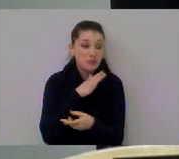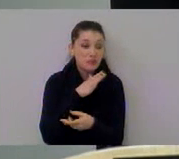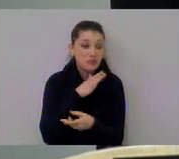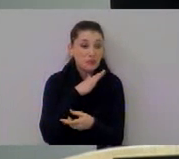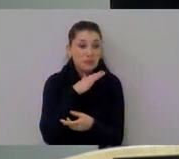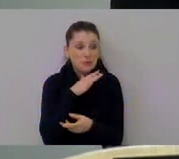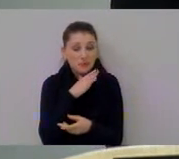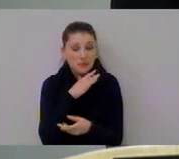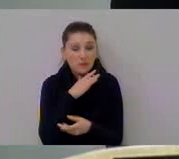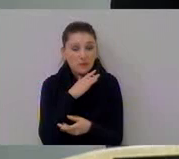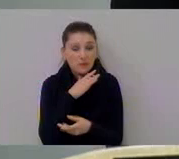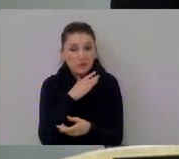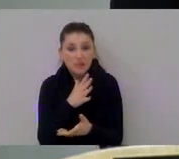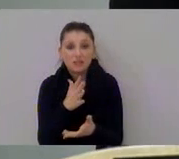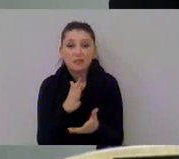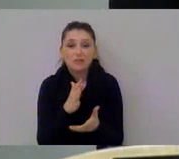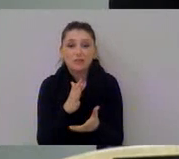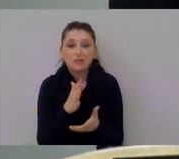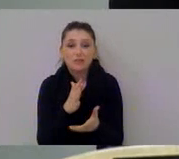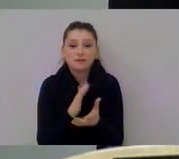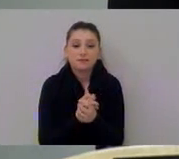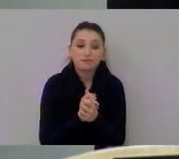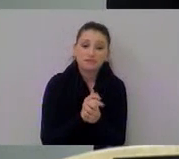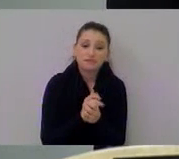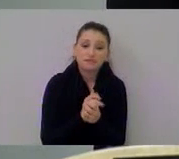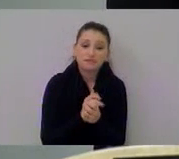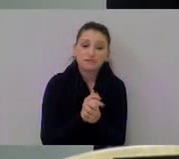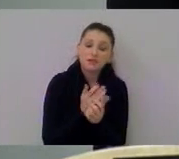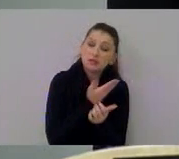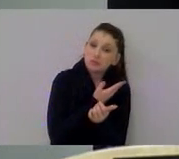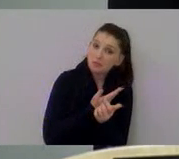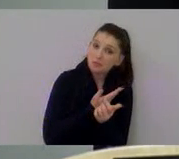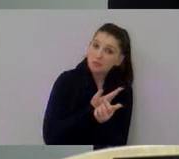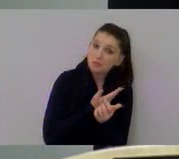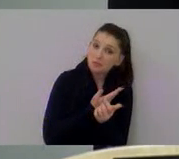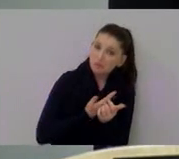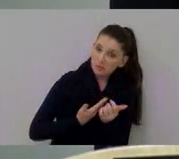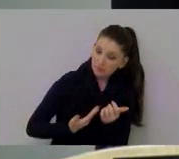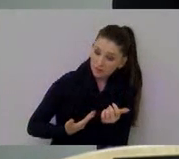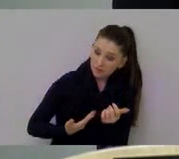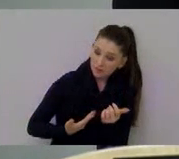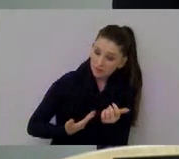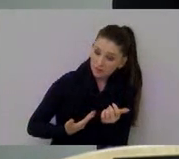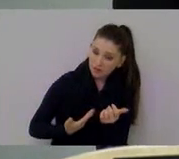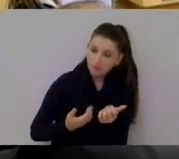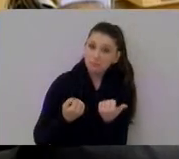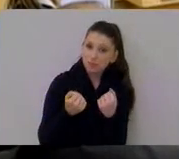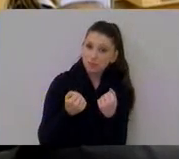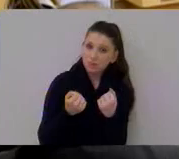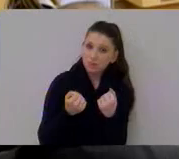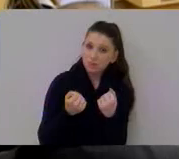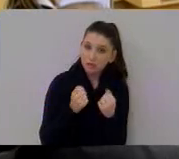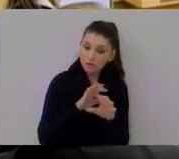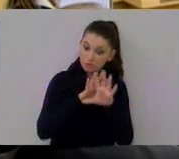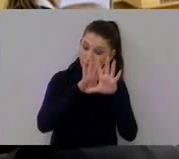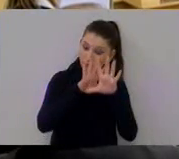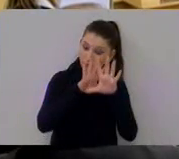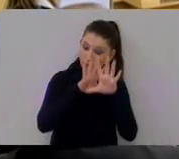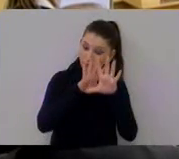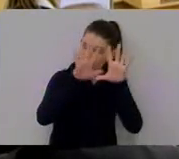vocês para que o governo nos informe e esclareça melhor e tome